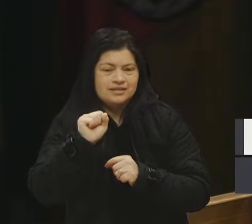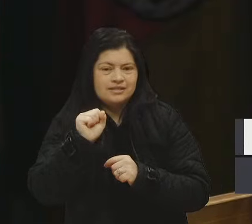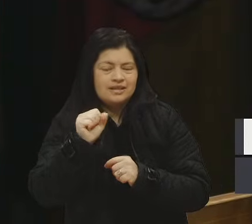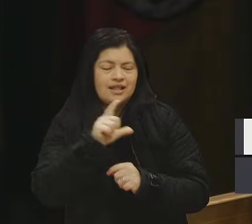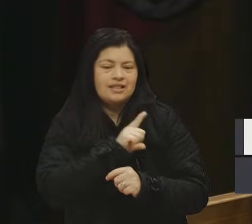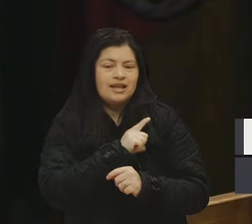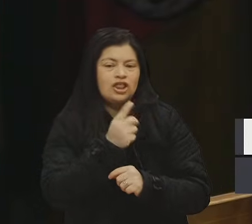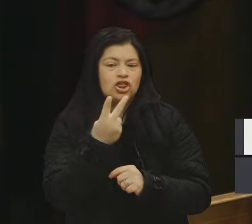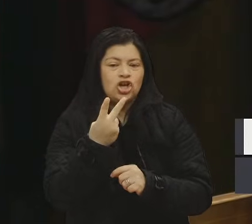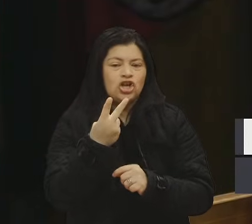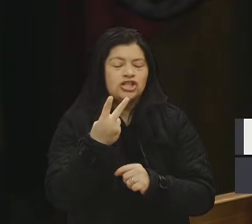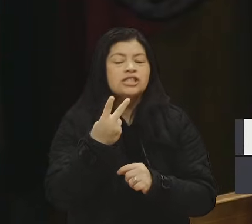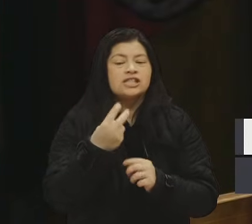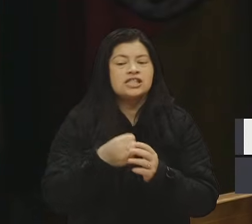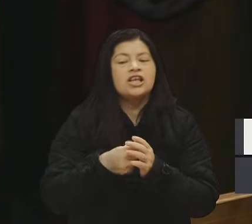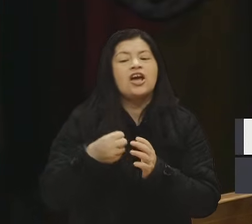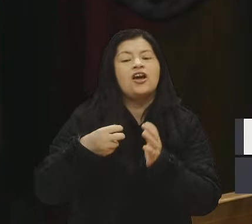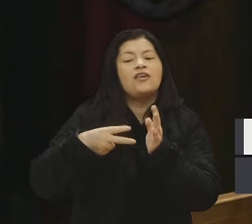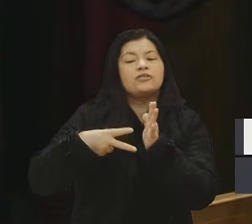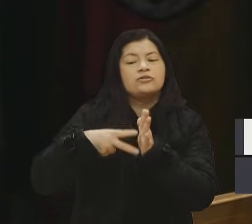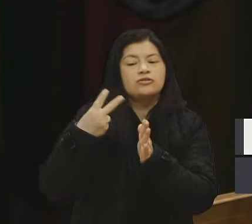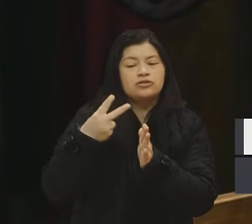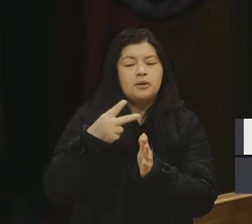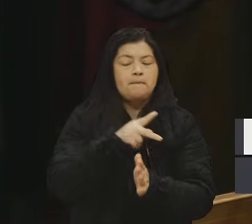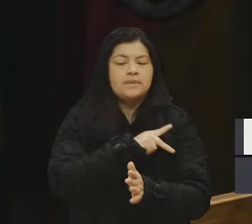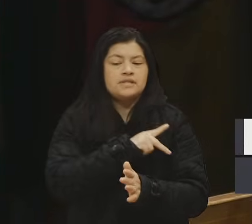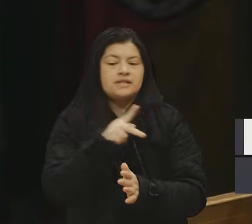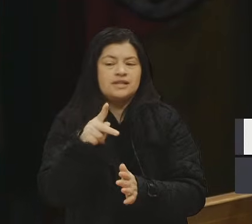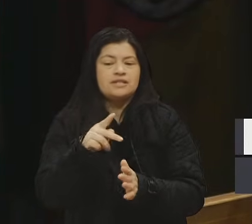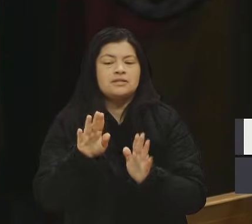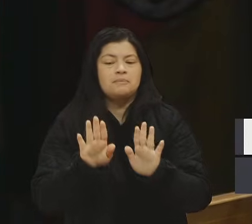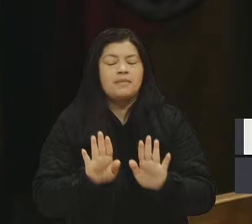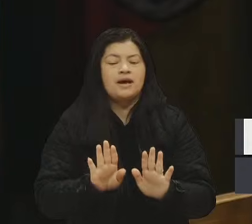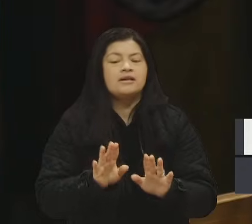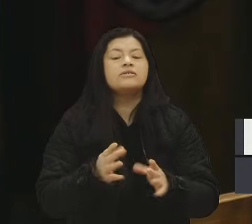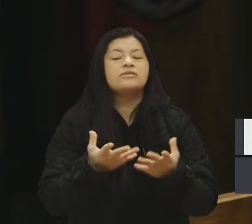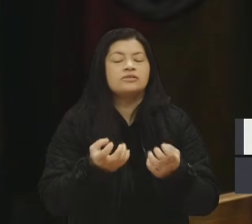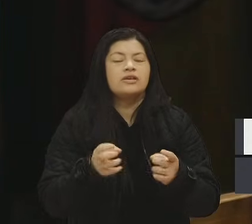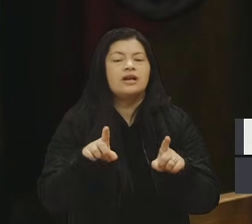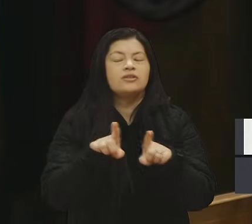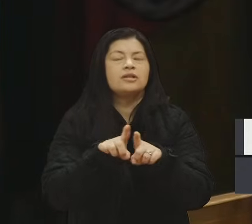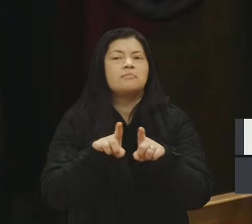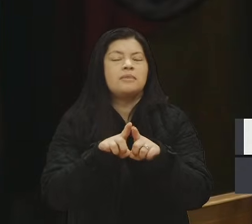2 vice-presidentes, mas eu queria simbolicamente